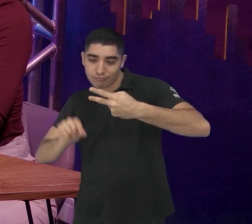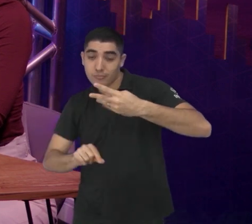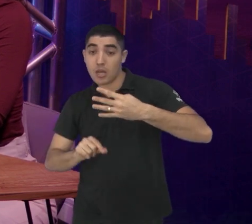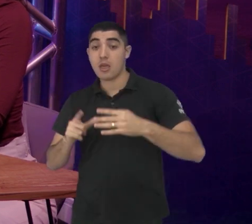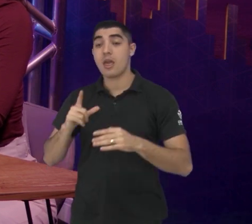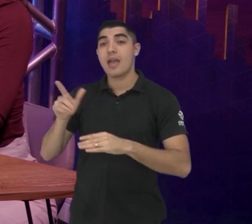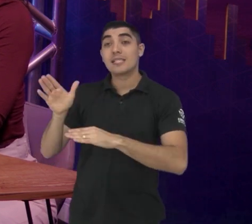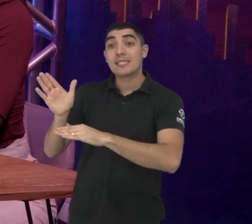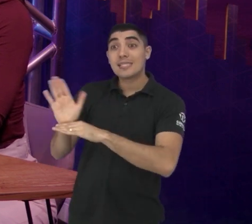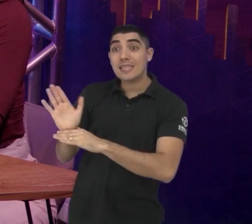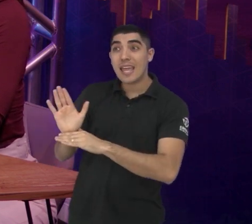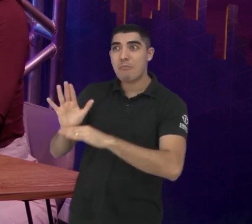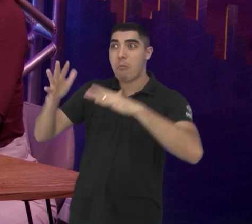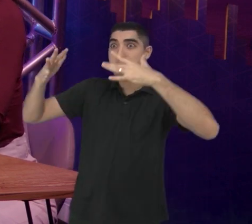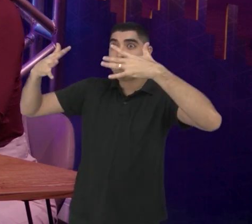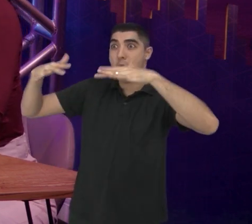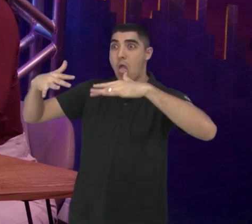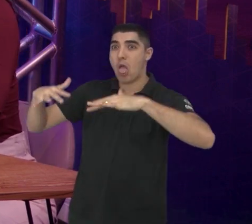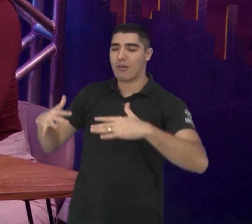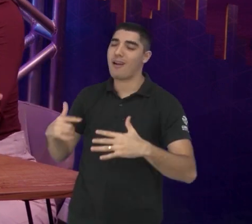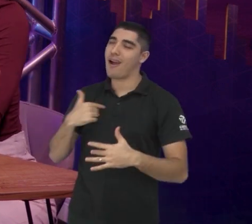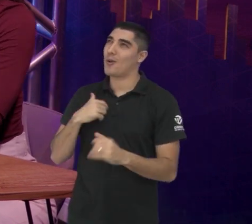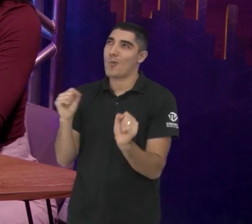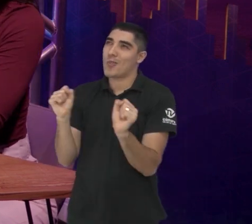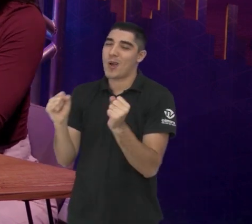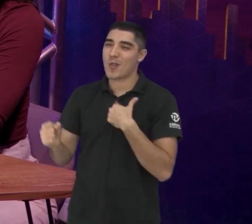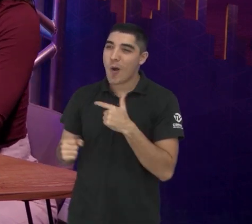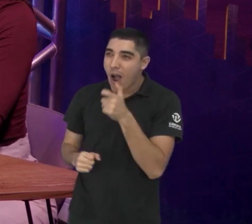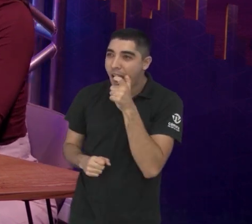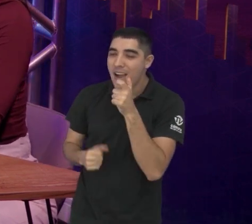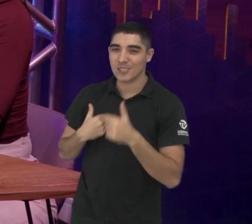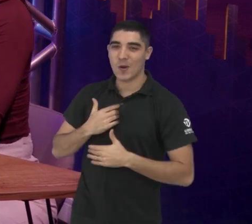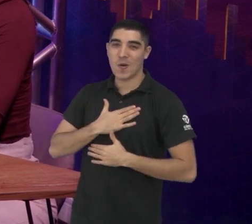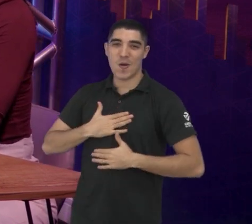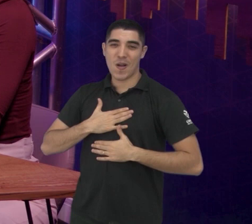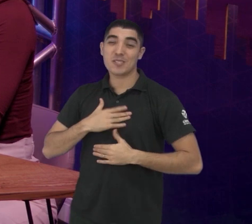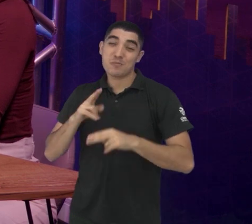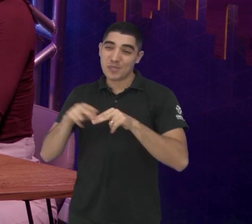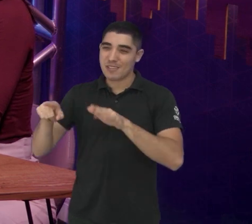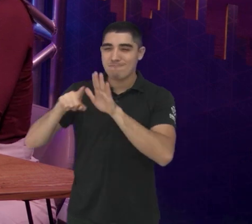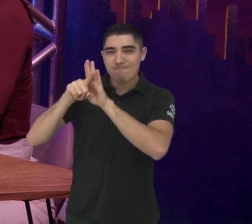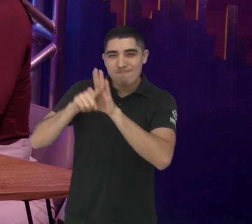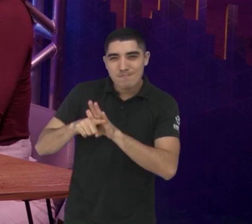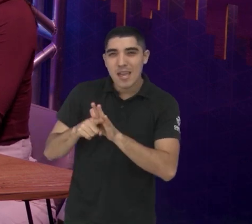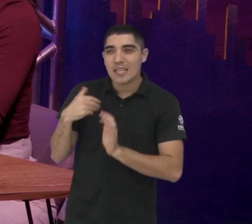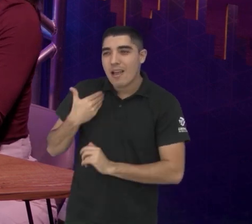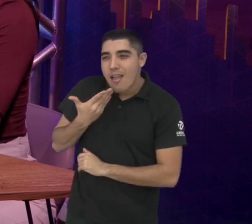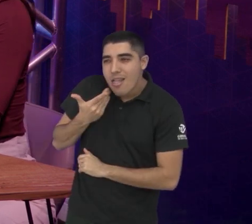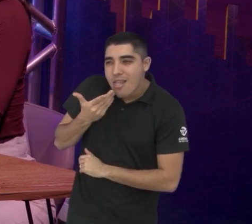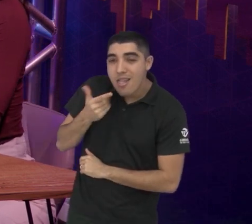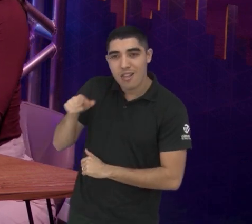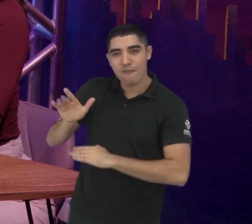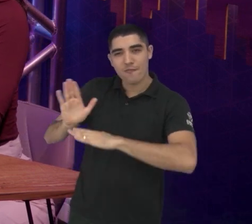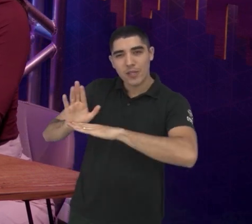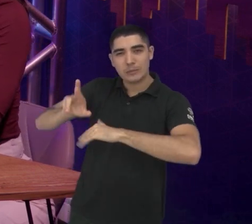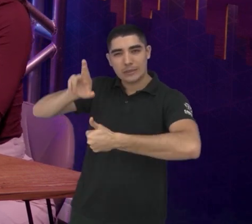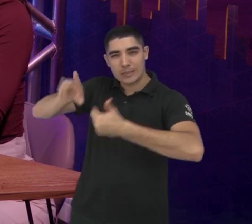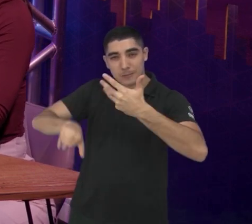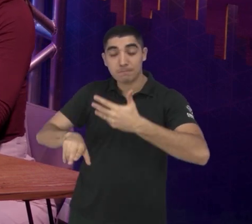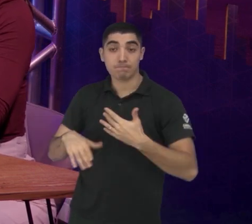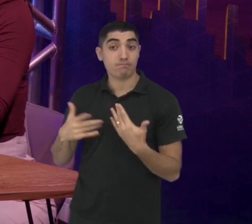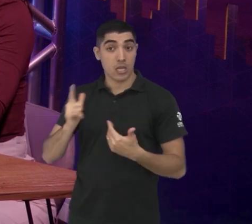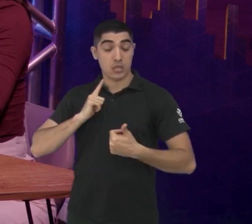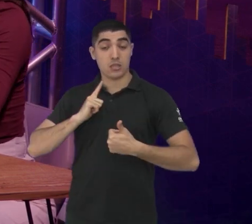alguns. É o chamado Cinema Catástrofe, que eu particularmente adoro, gente. Falei, né, de estudar sobre esse tema, ver filmes